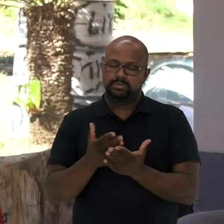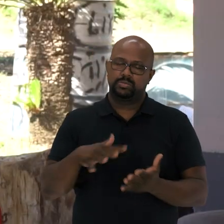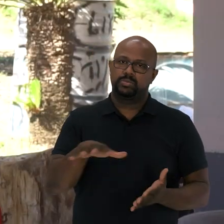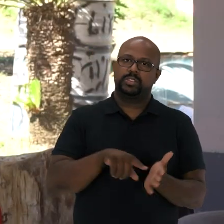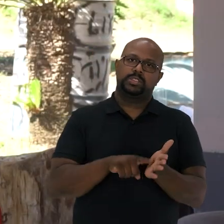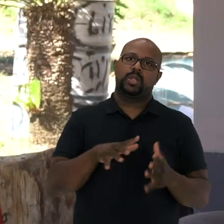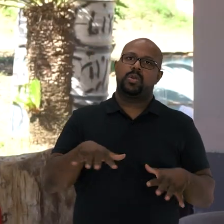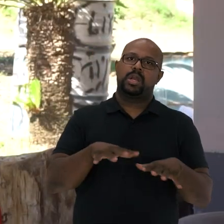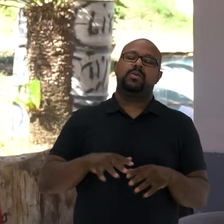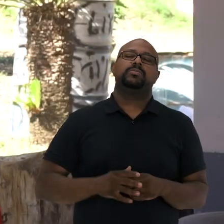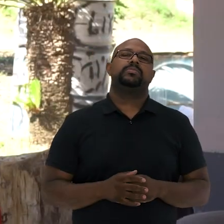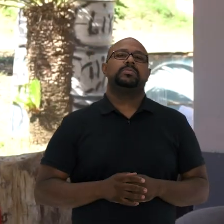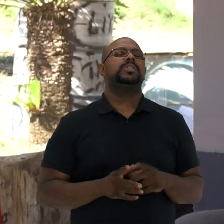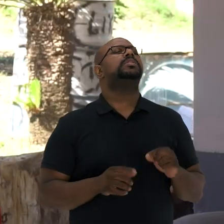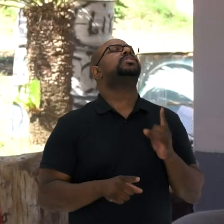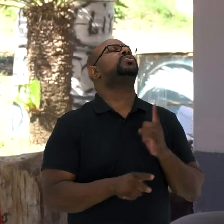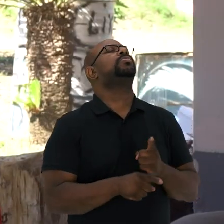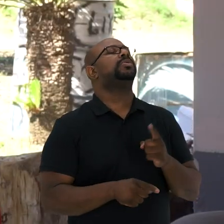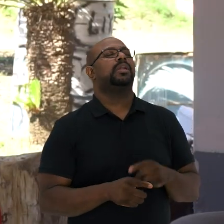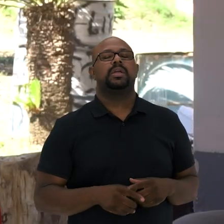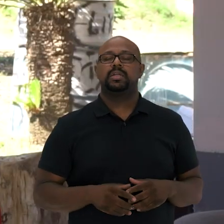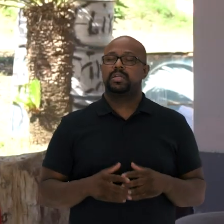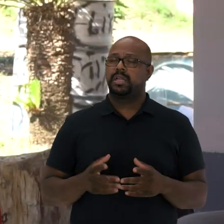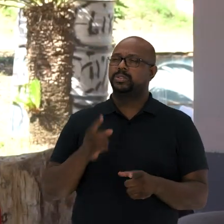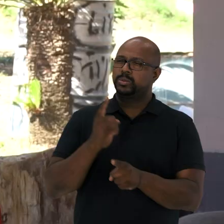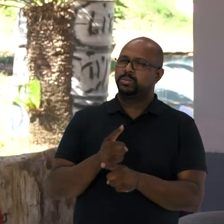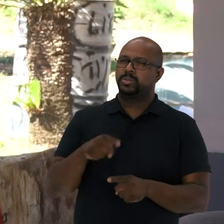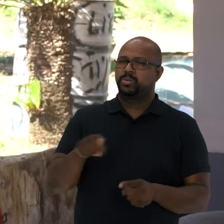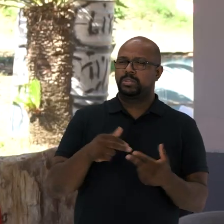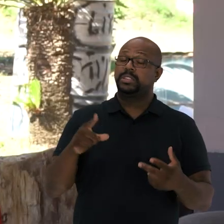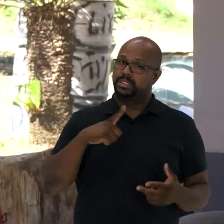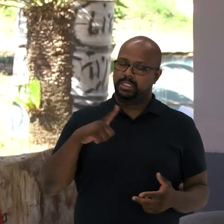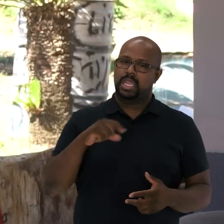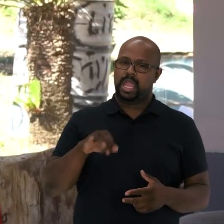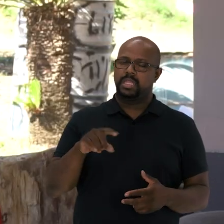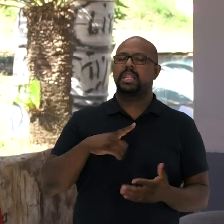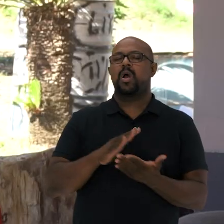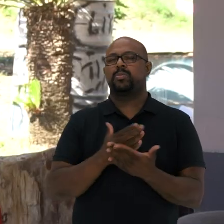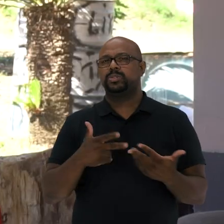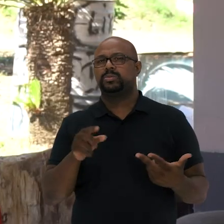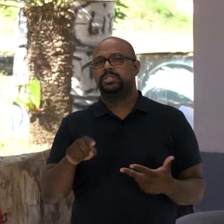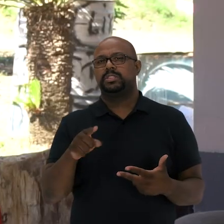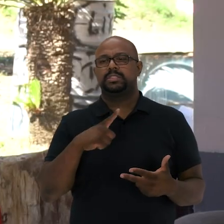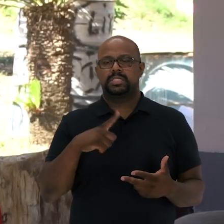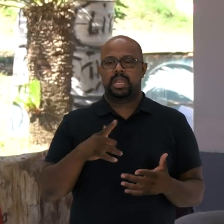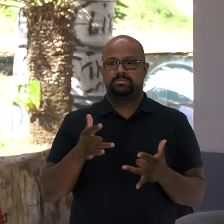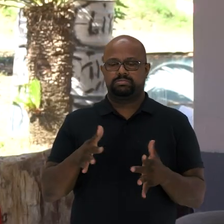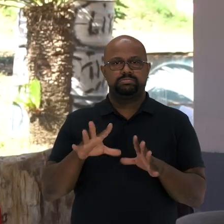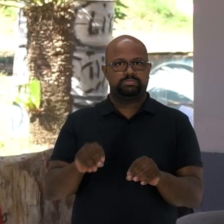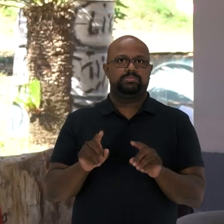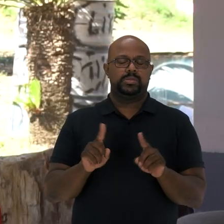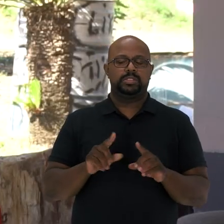local. O que vocês descobriram lá? Tinha coisa lá que tem ainda, algumas coisas ainda que está